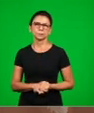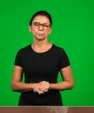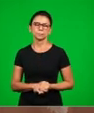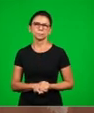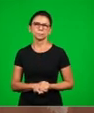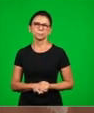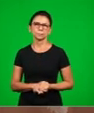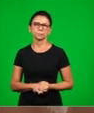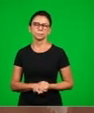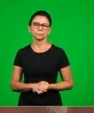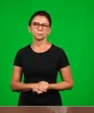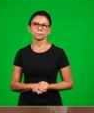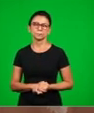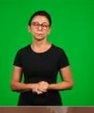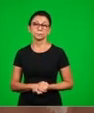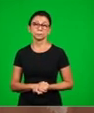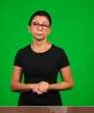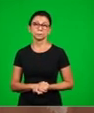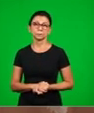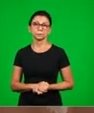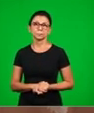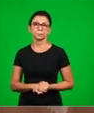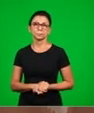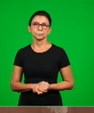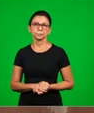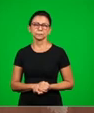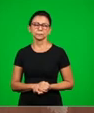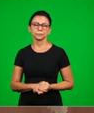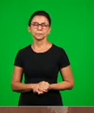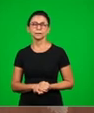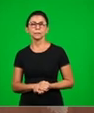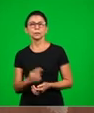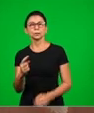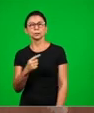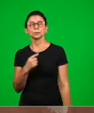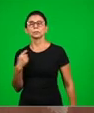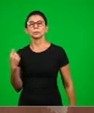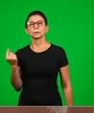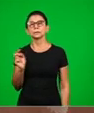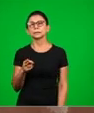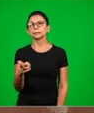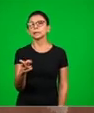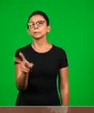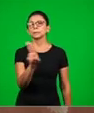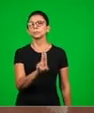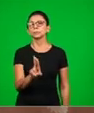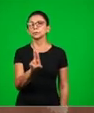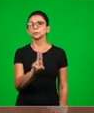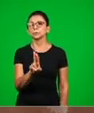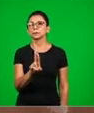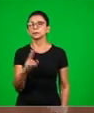armas que sempre foram usadas em defesa